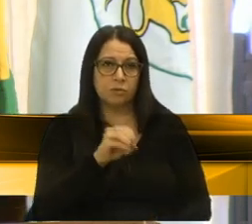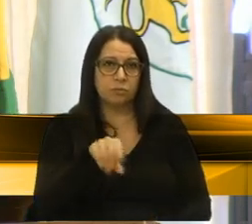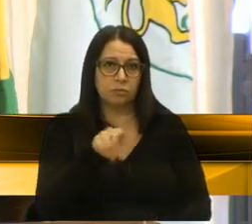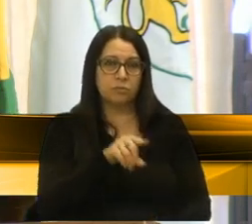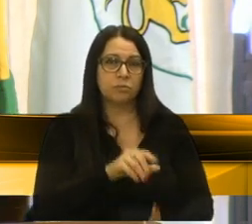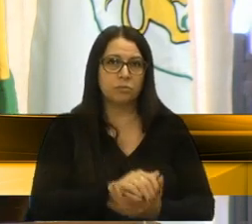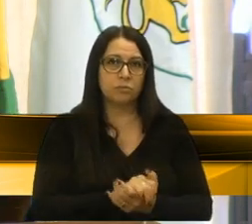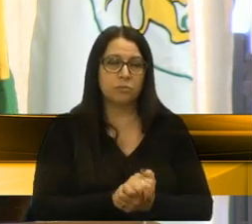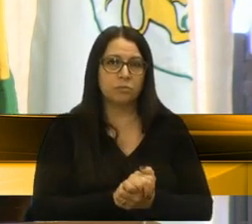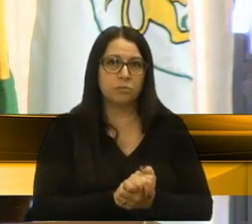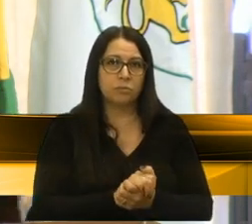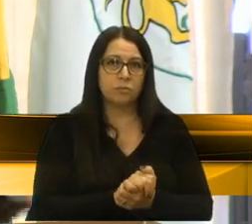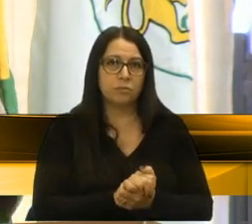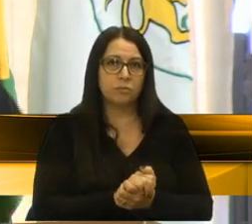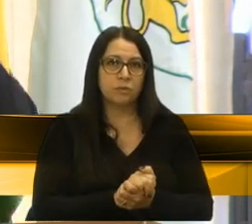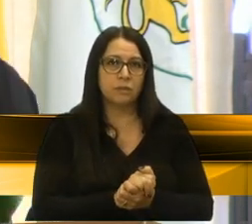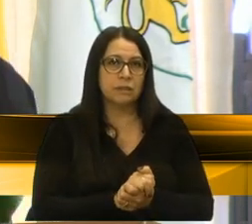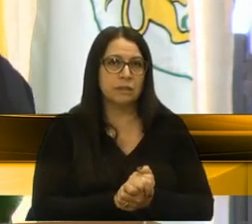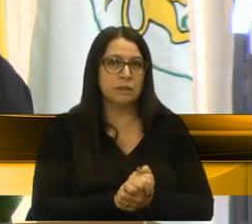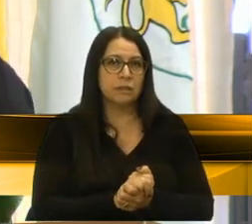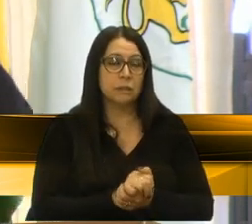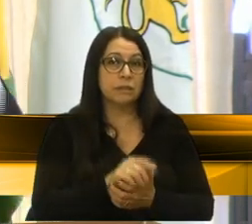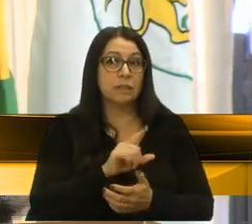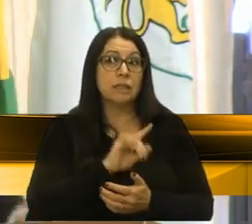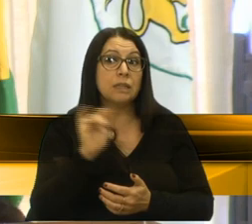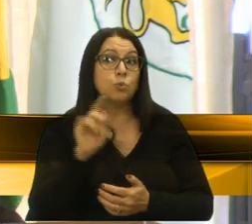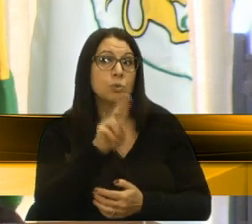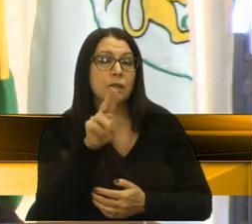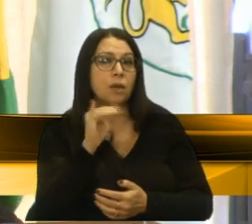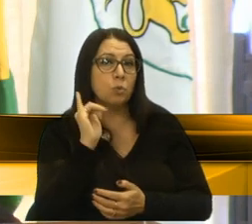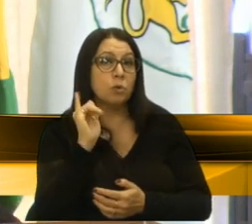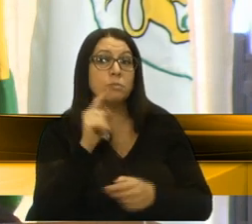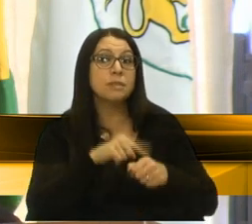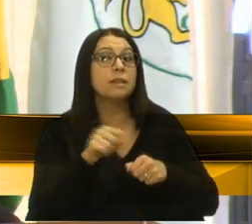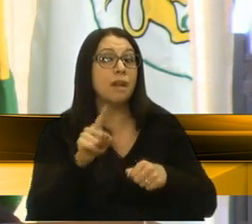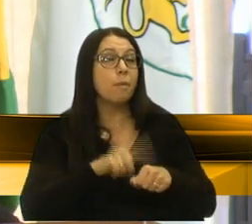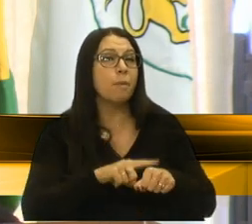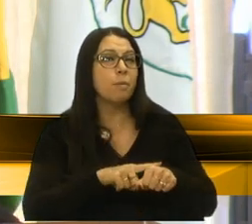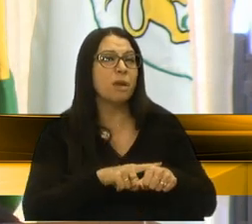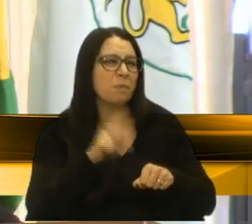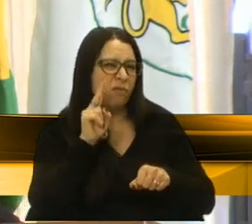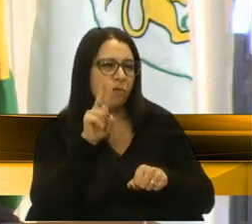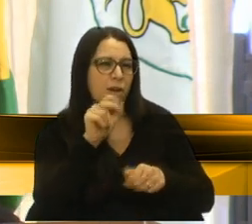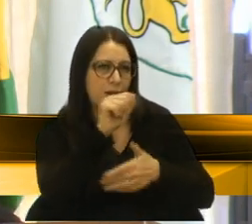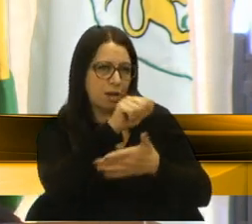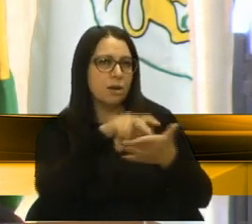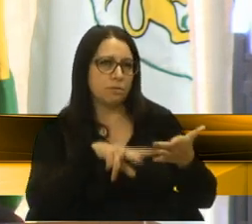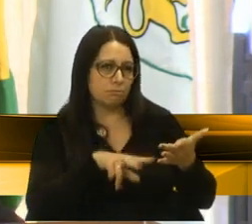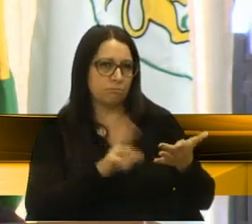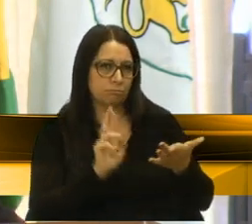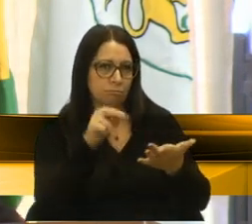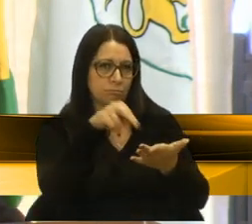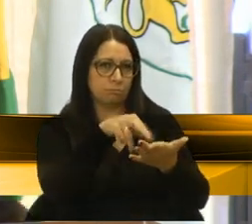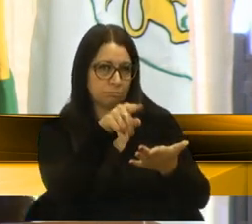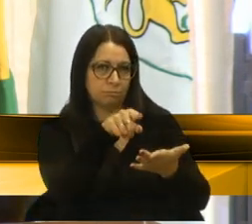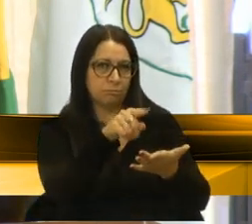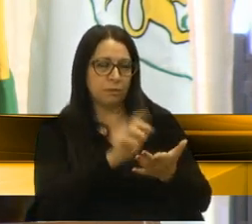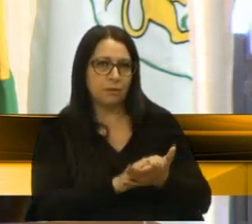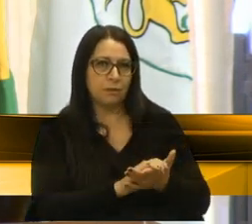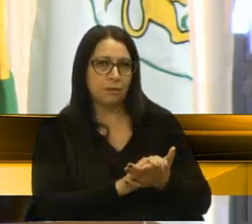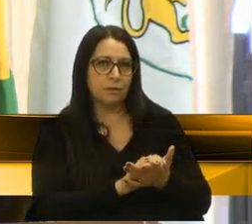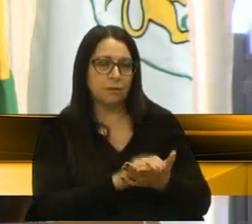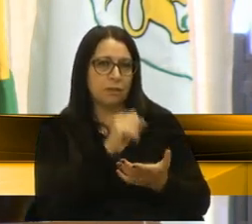que começar a andar um pouco mais de ônibus, nesse período, pelo menos, para dar uma analisada se realmente